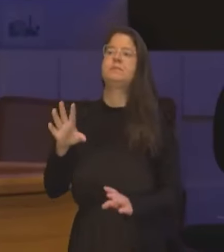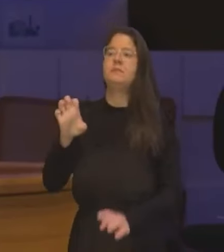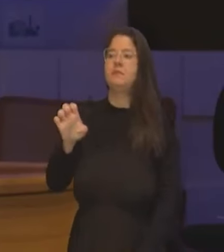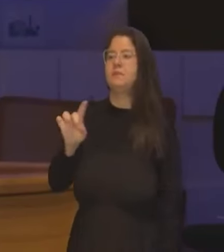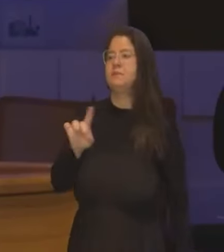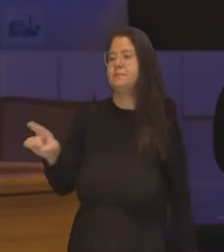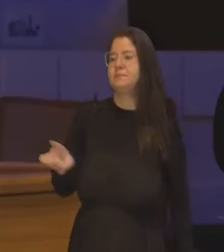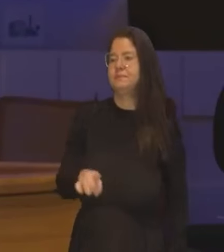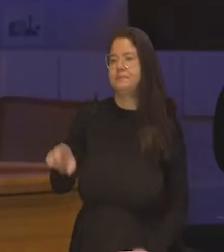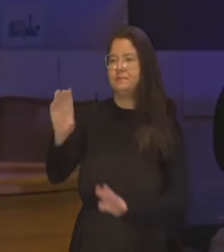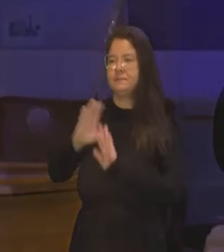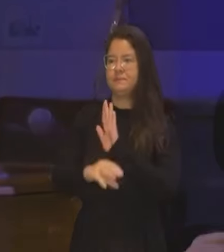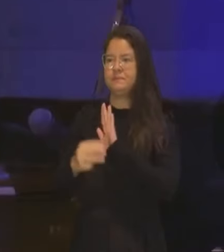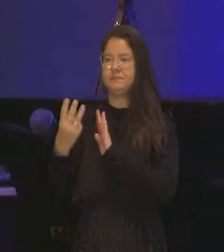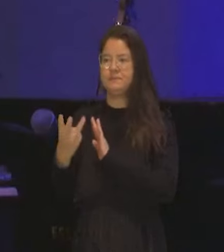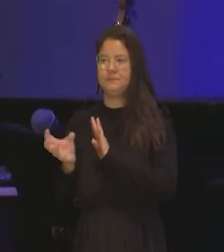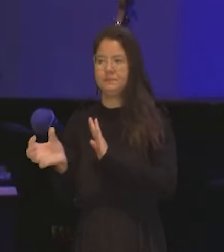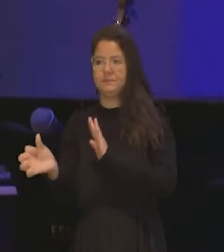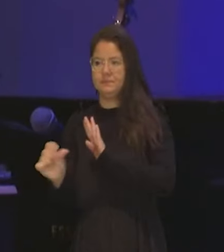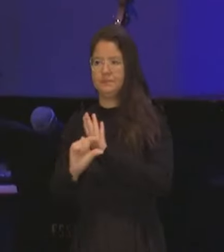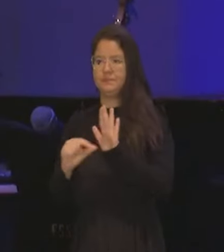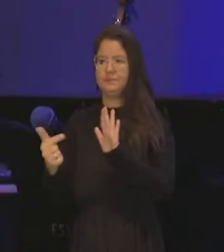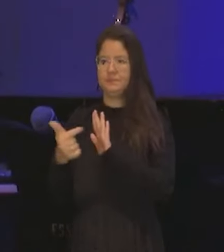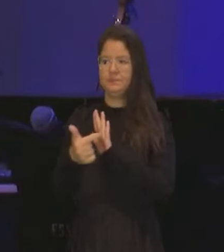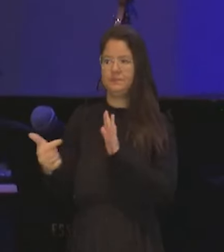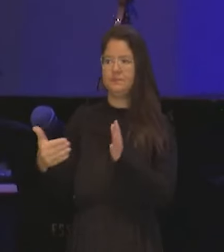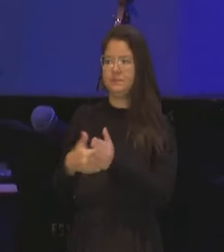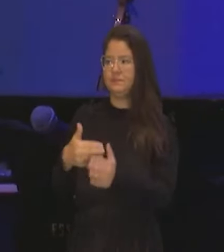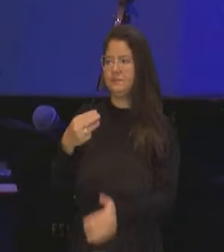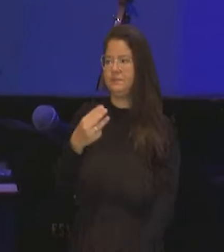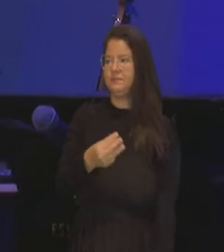Ezequiel capítulo 36, do verso 22 a